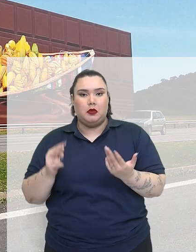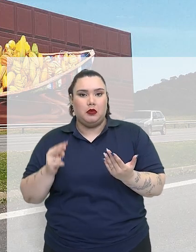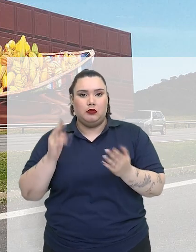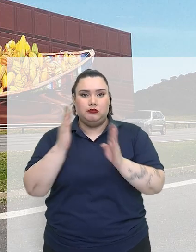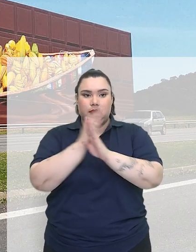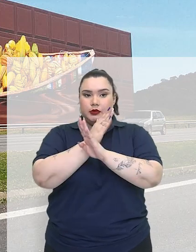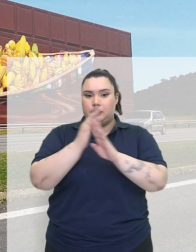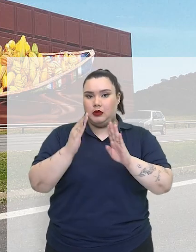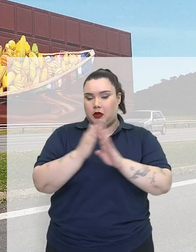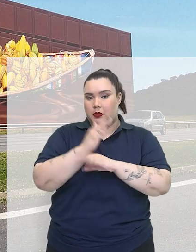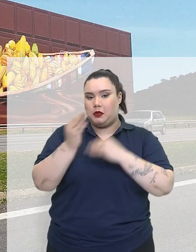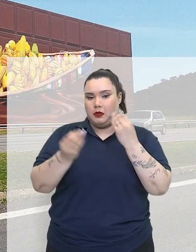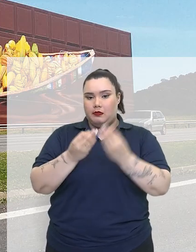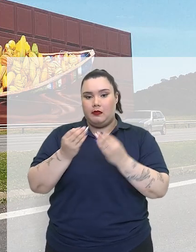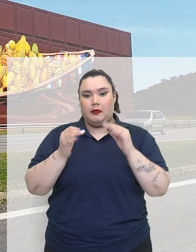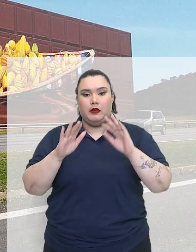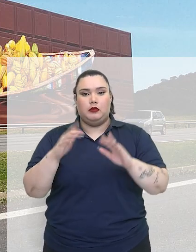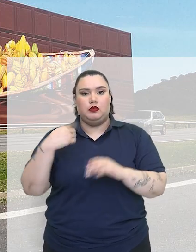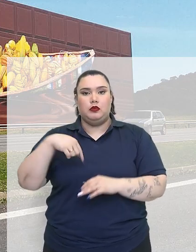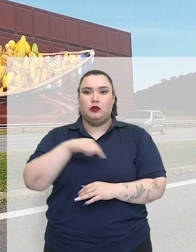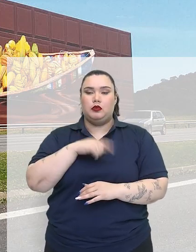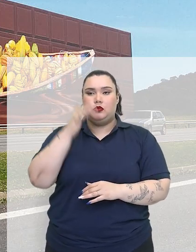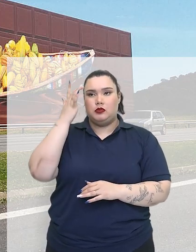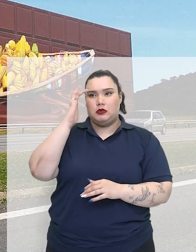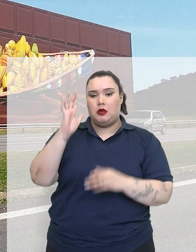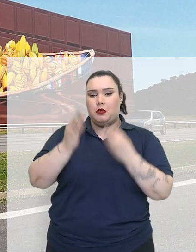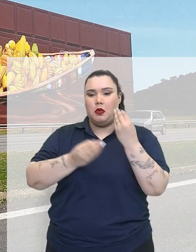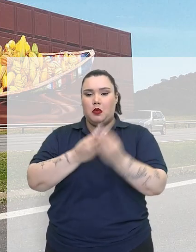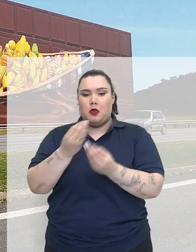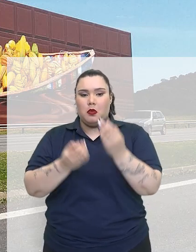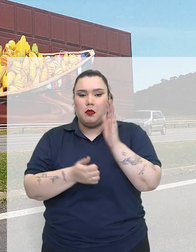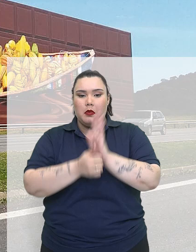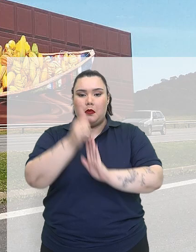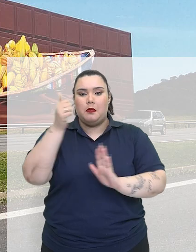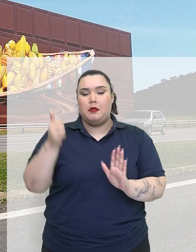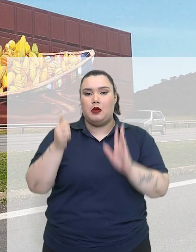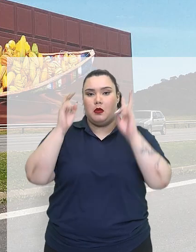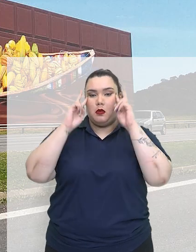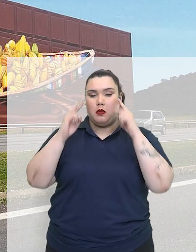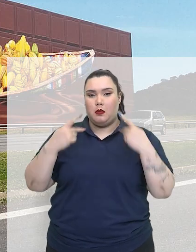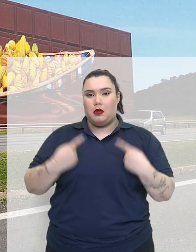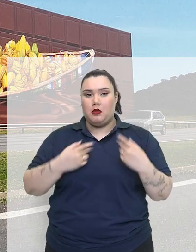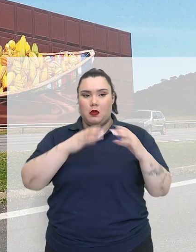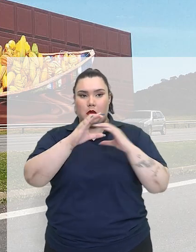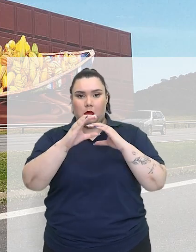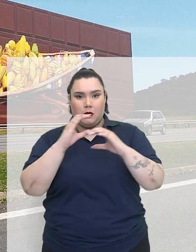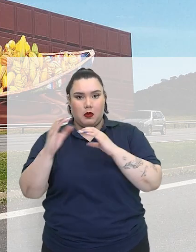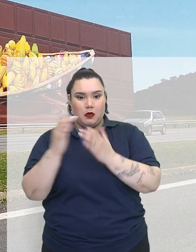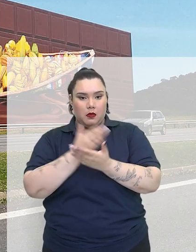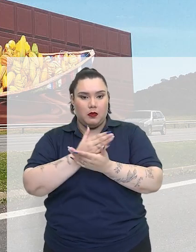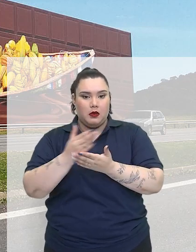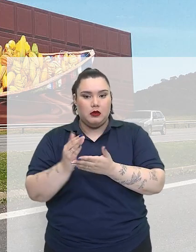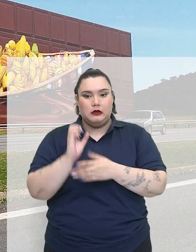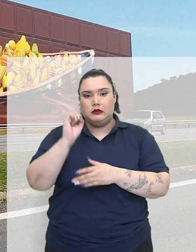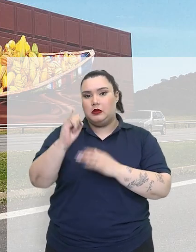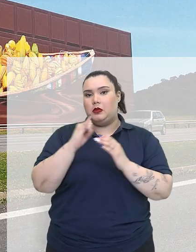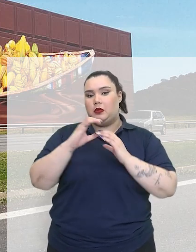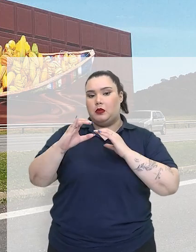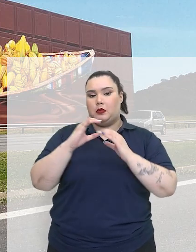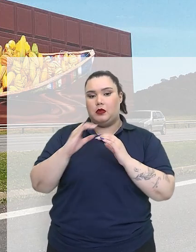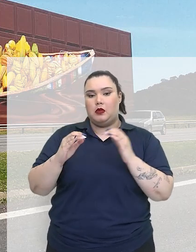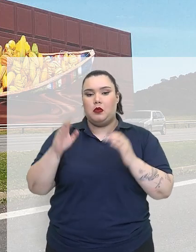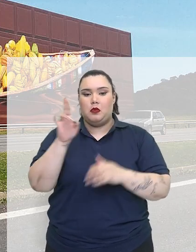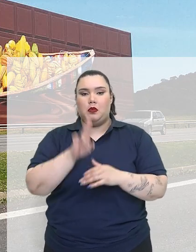né? Embora não saibamos ao certo como os primeiros seres humanos se comunicavam, se eles se comunicavam